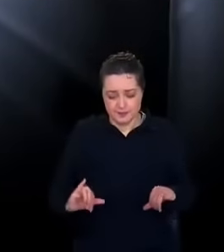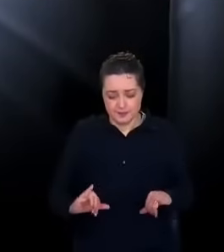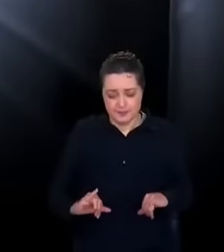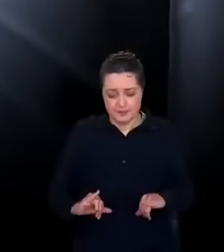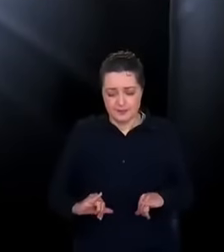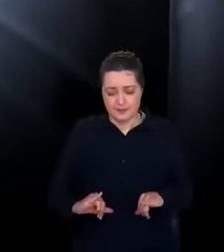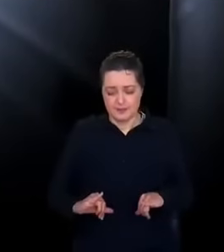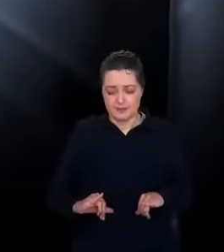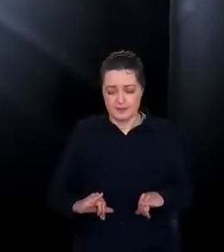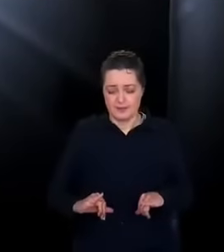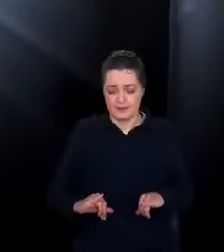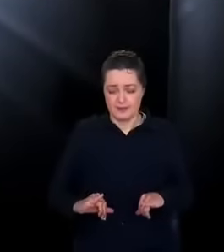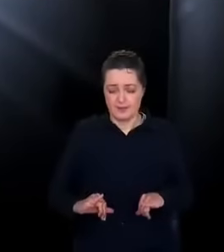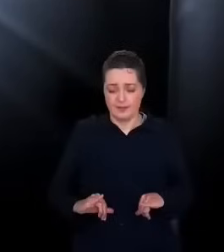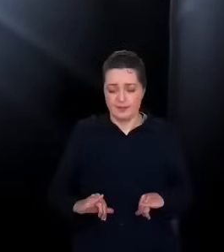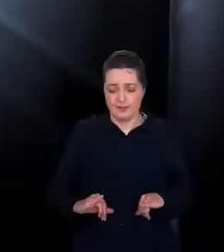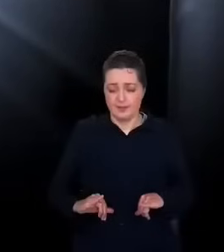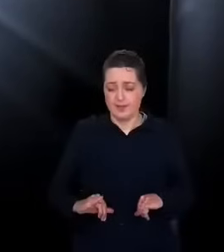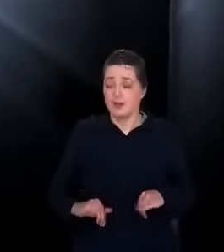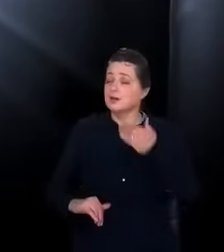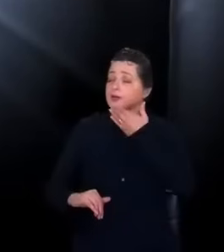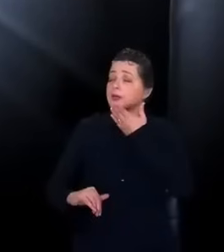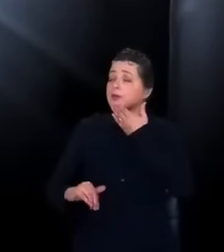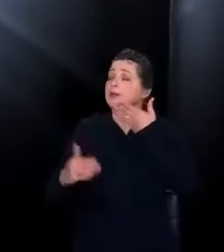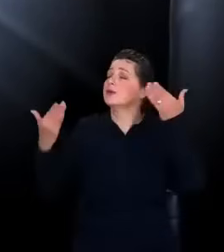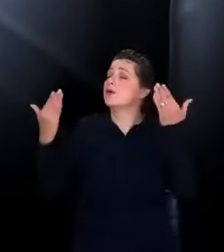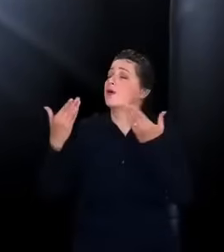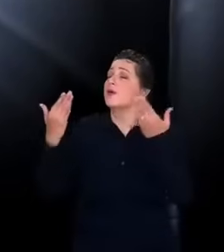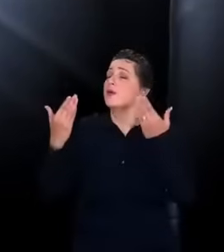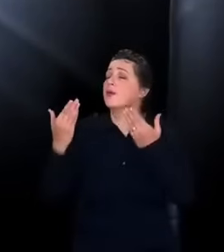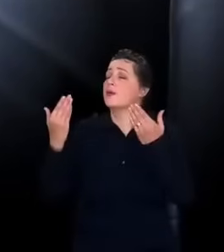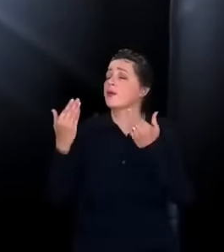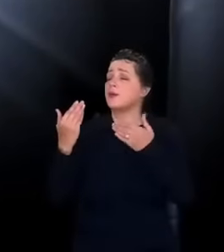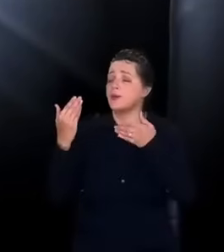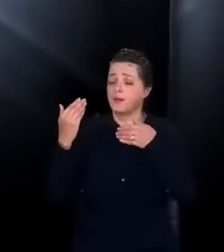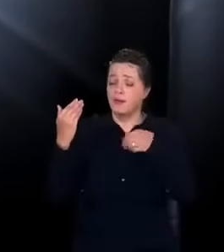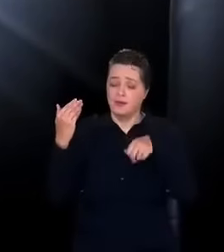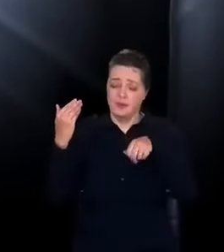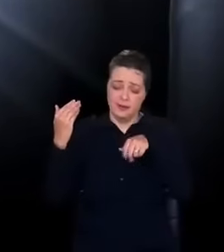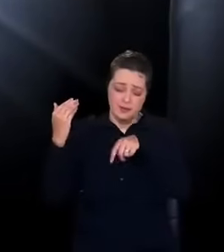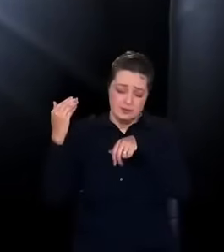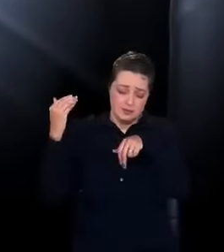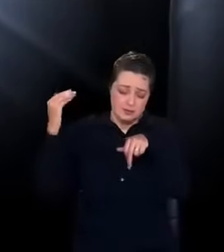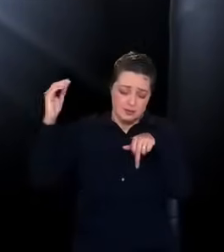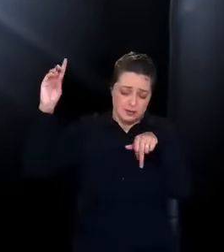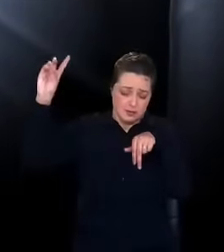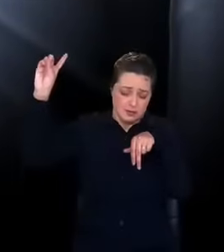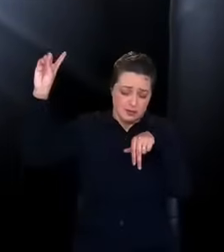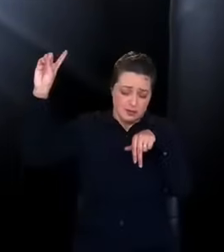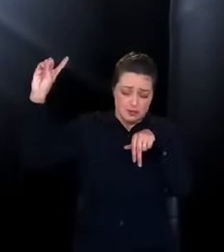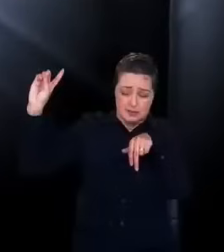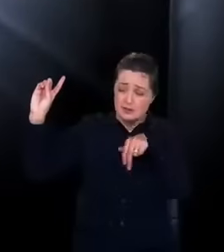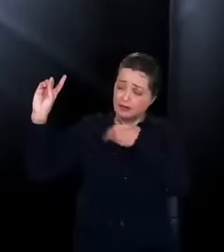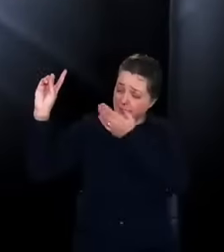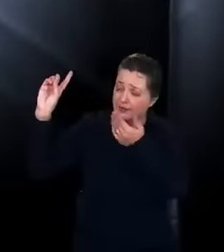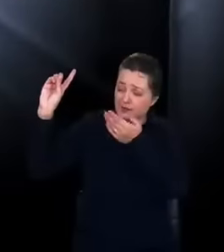sofrendo. Vem depressa, vem correndo. Vem depressa,